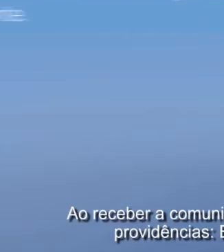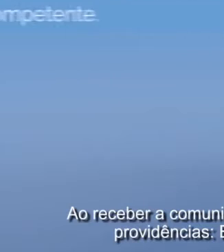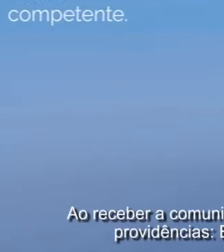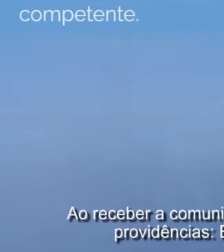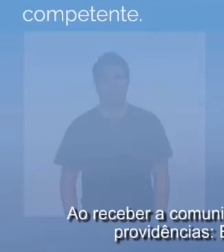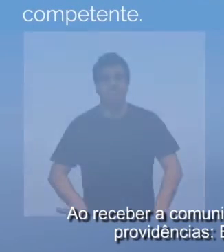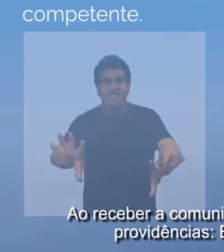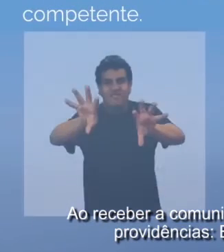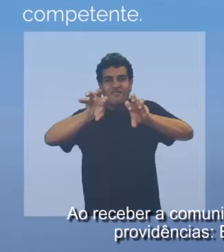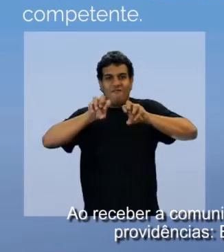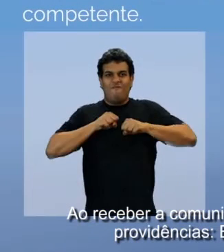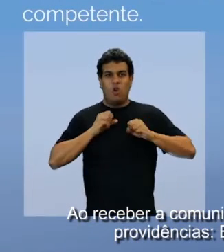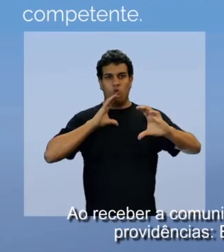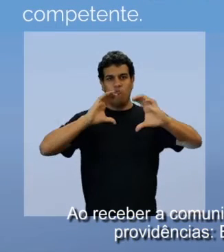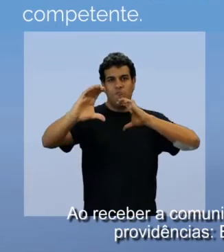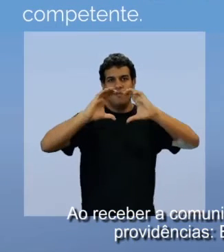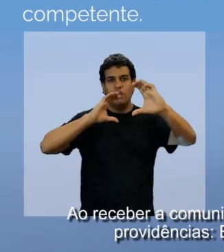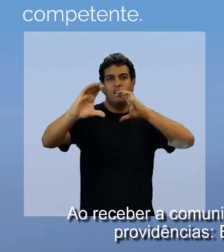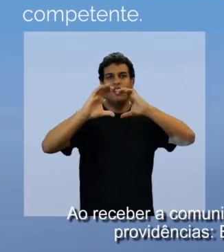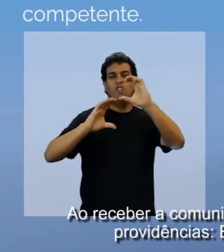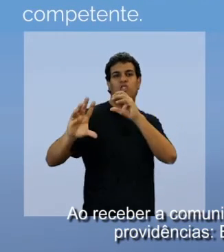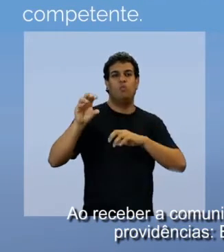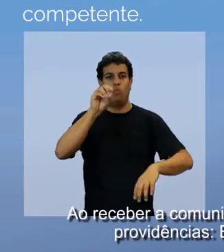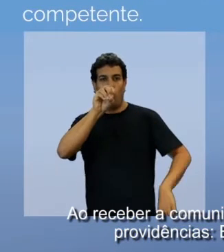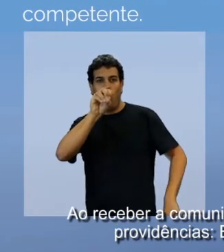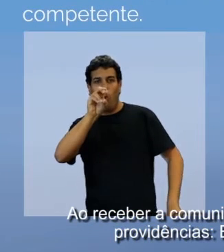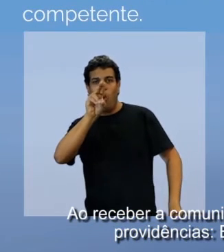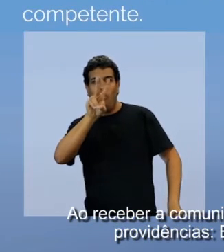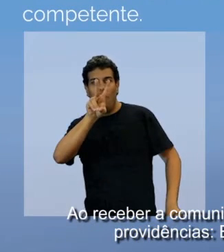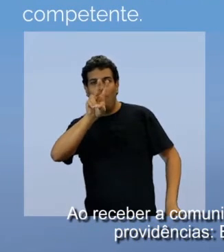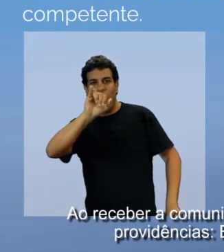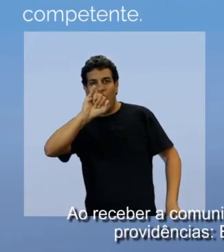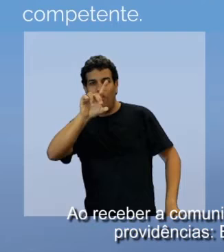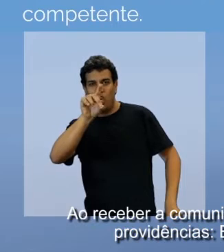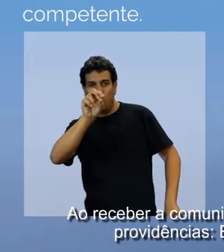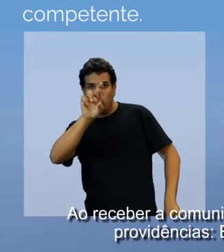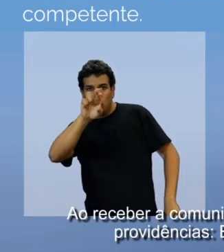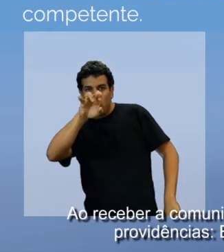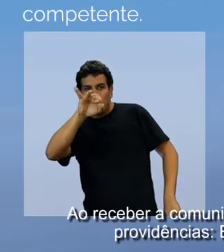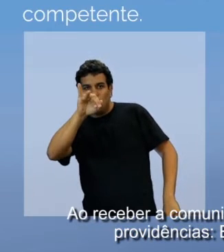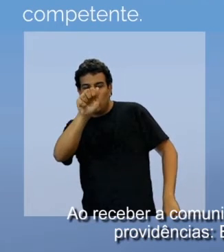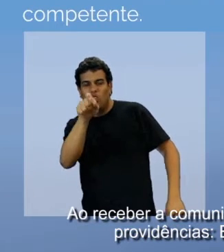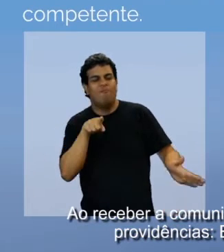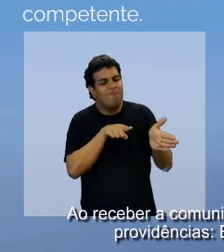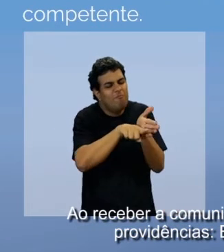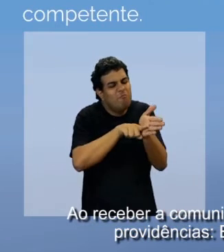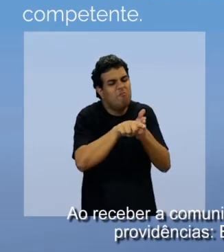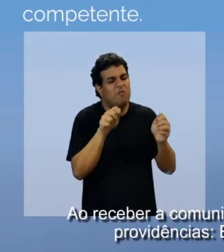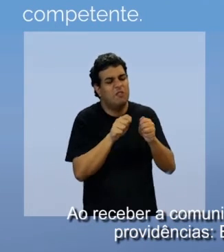Ao receber a comunicação, a ouvidoria fará análise do relato, tomando uma das seguintes